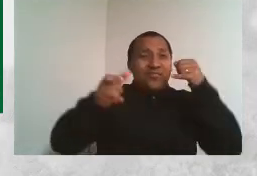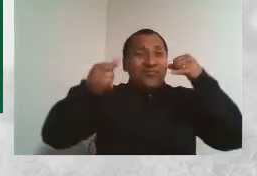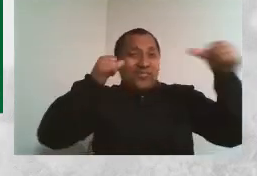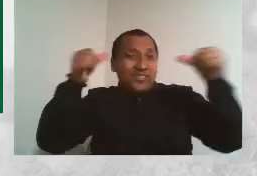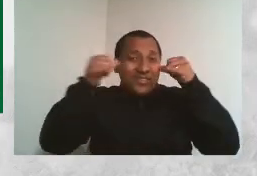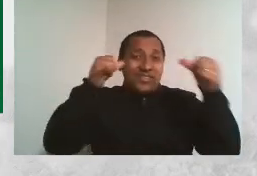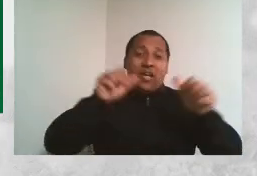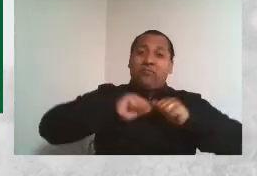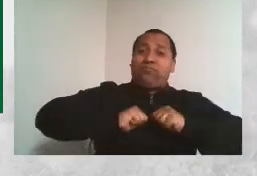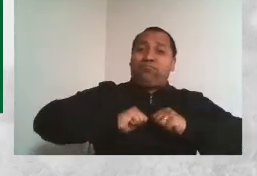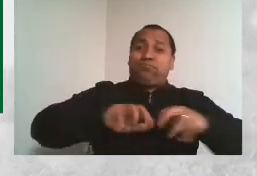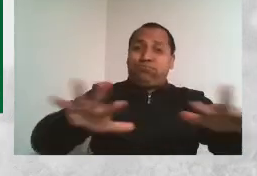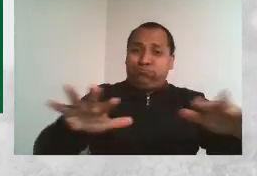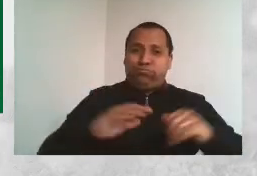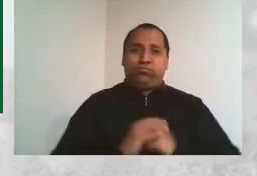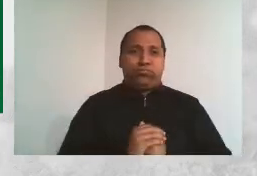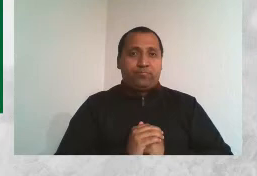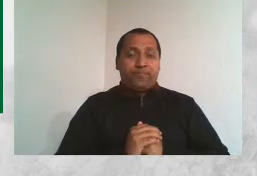transmissão.